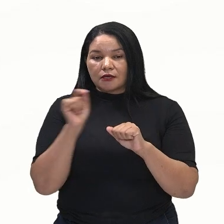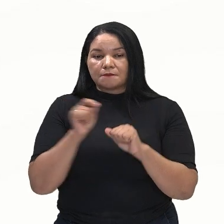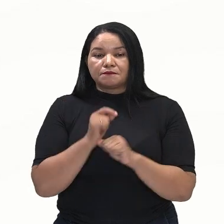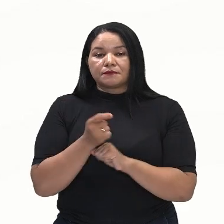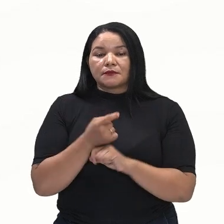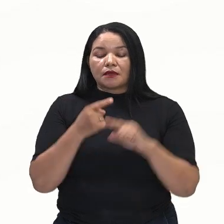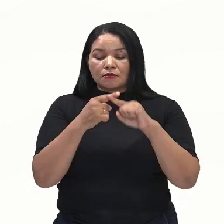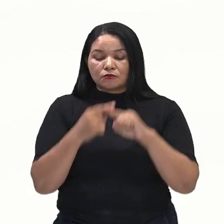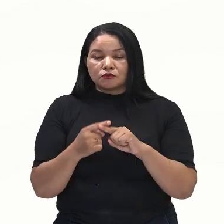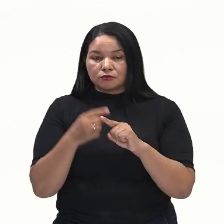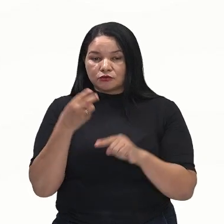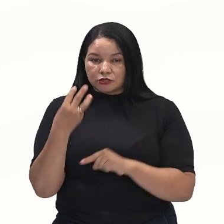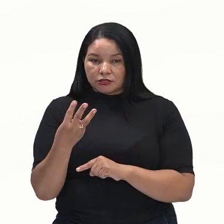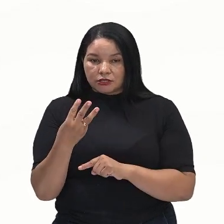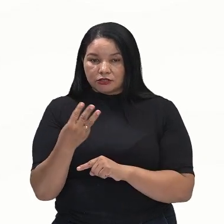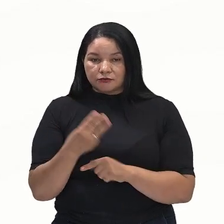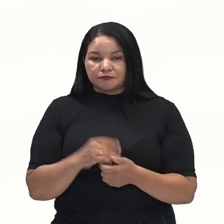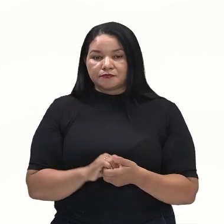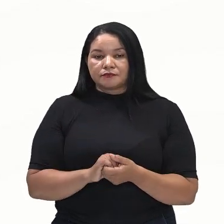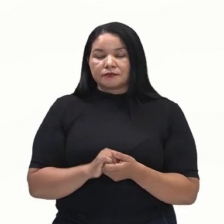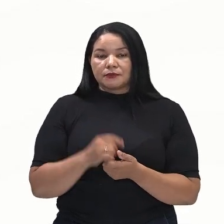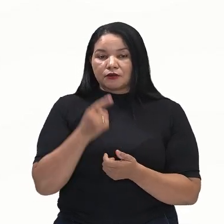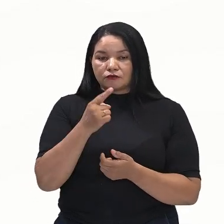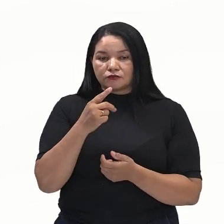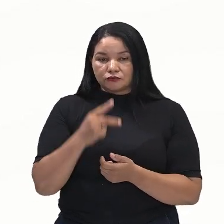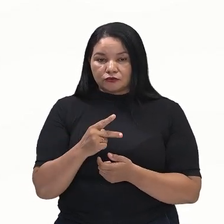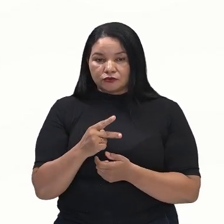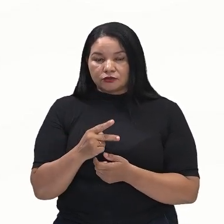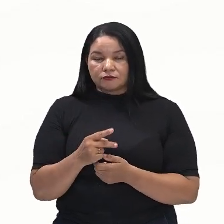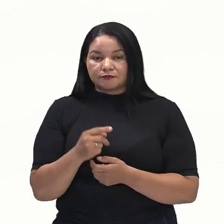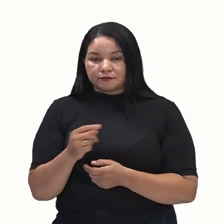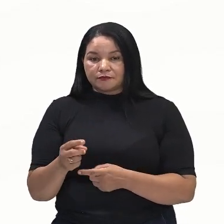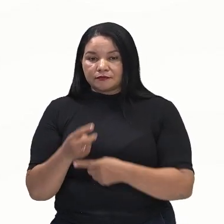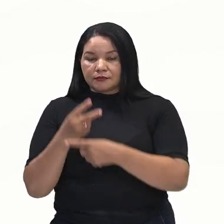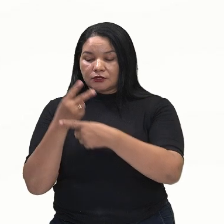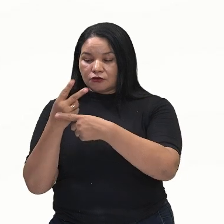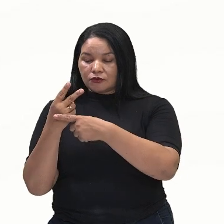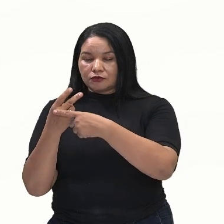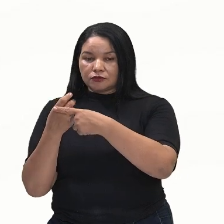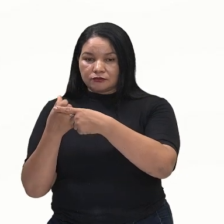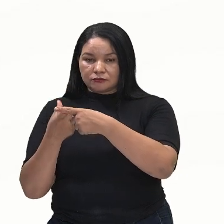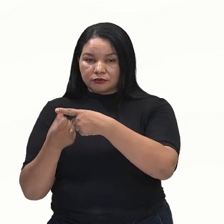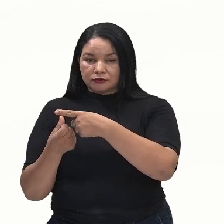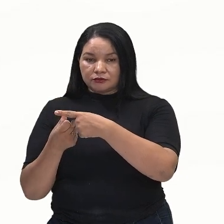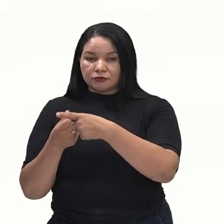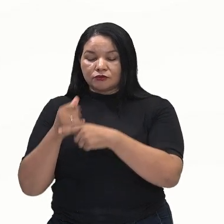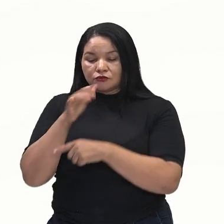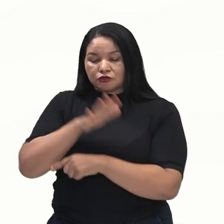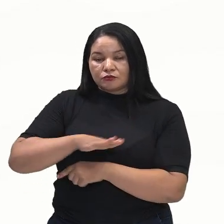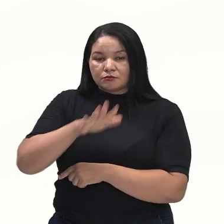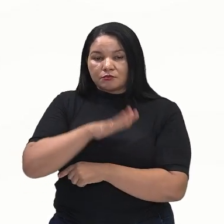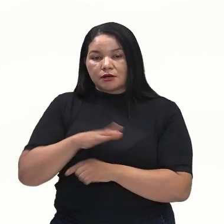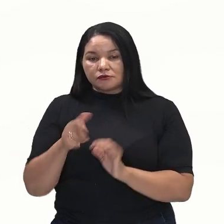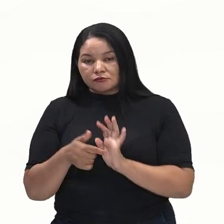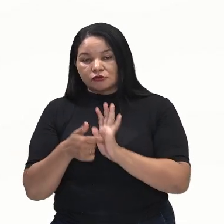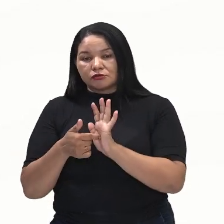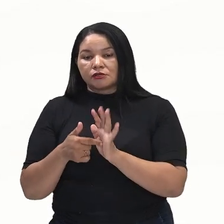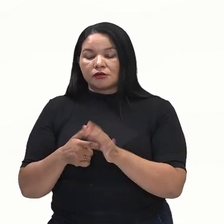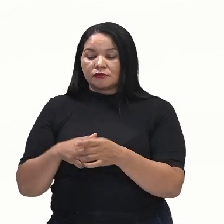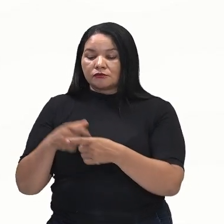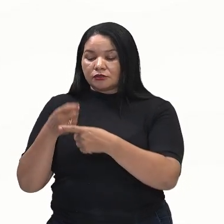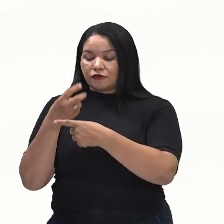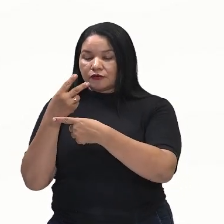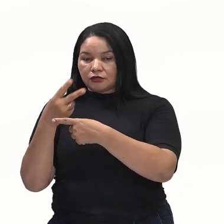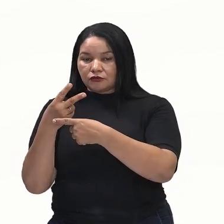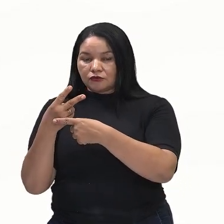1, 2. Nós temos 2 múltiplos de 3 dentro de um espaço amostral de 6 elementos.